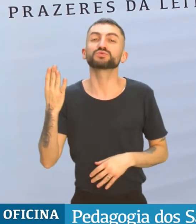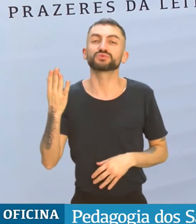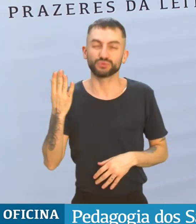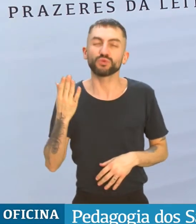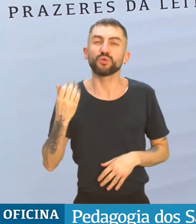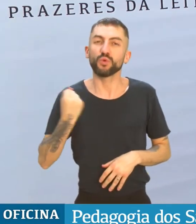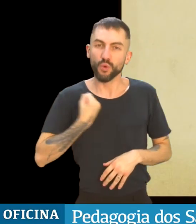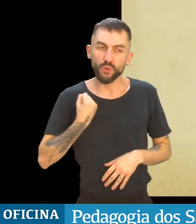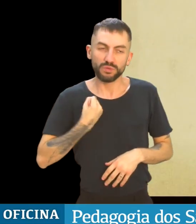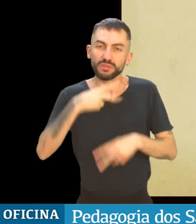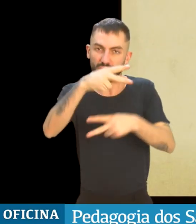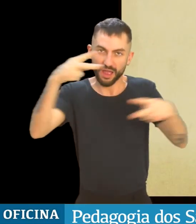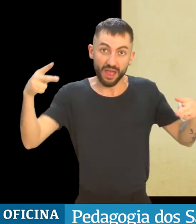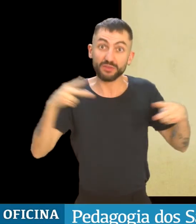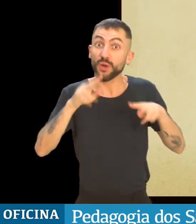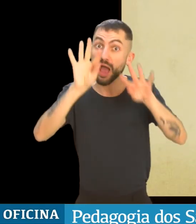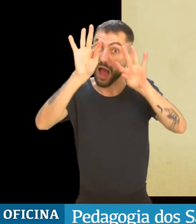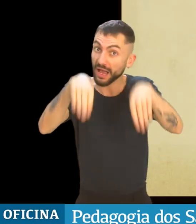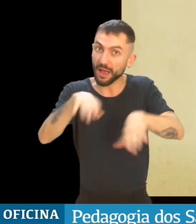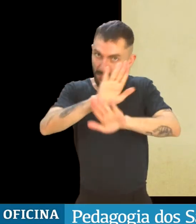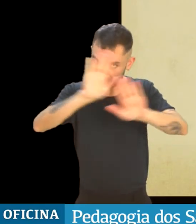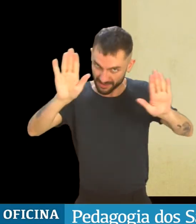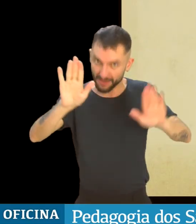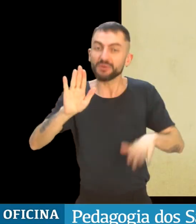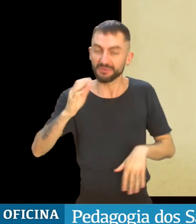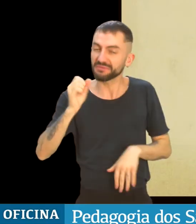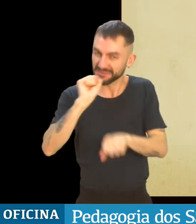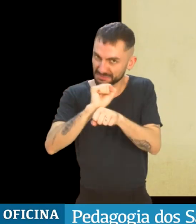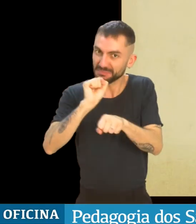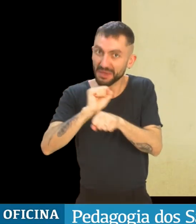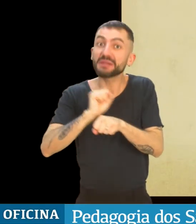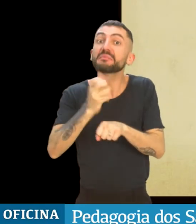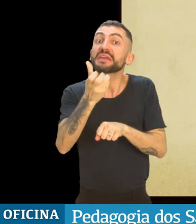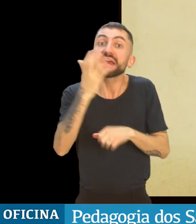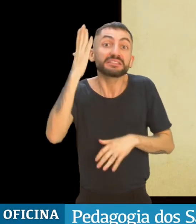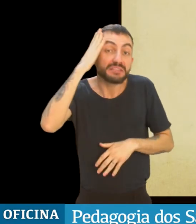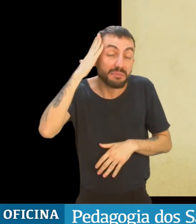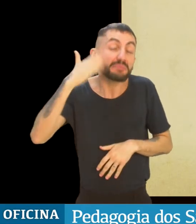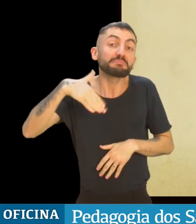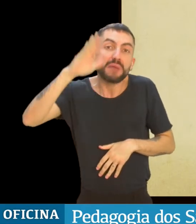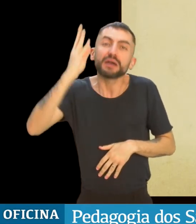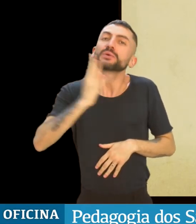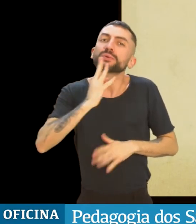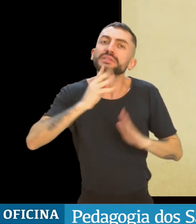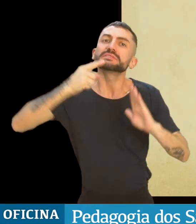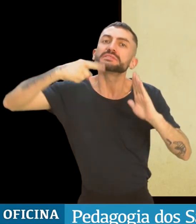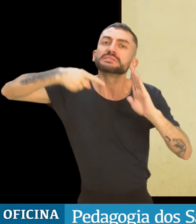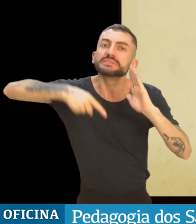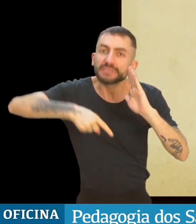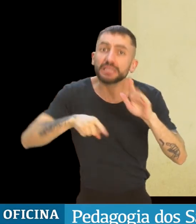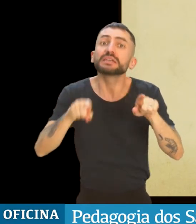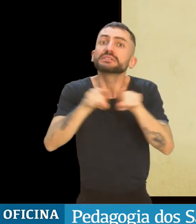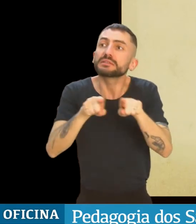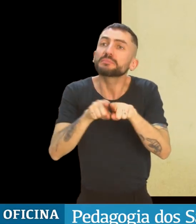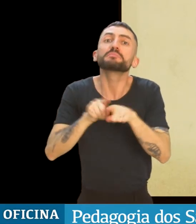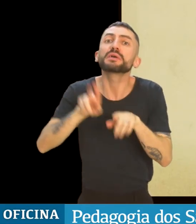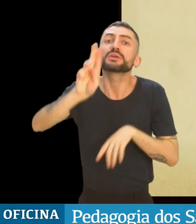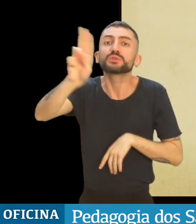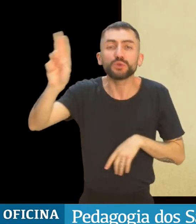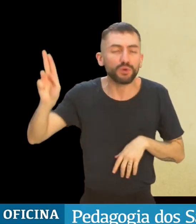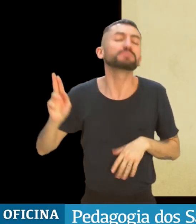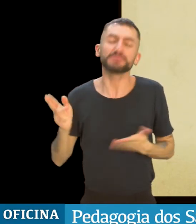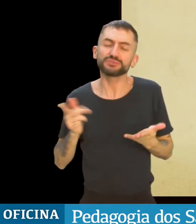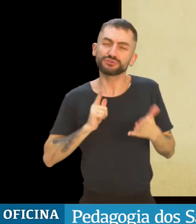É só para quem quiser aprofundar, conhecer um pouco mais desse trabalho, buscar algumas referências, tem aí as